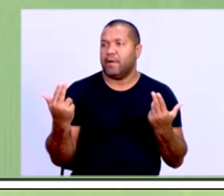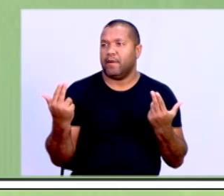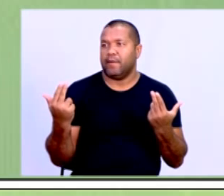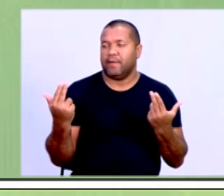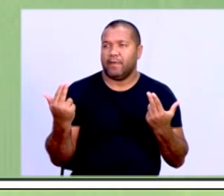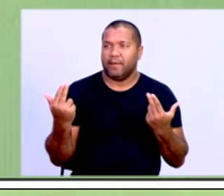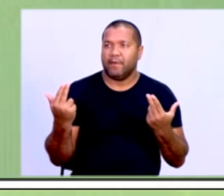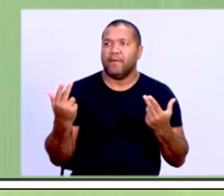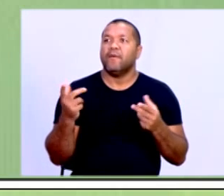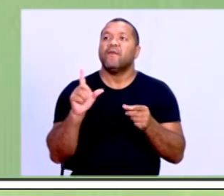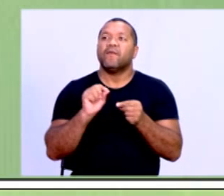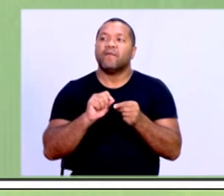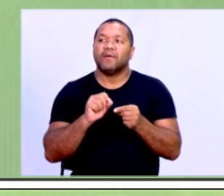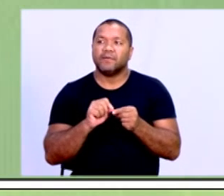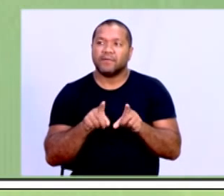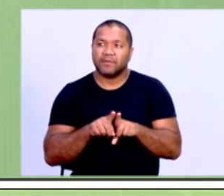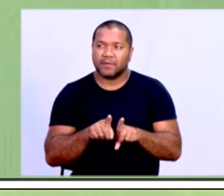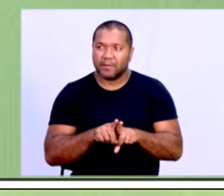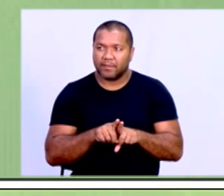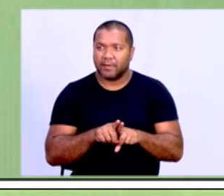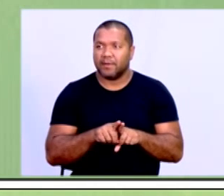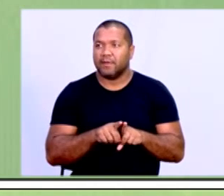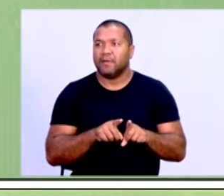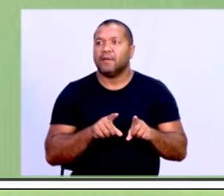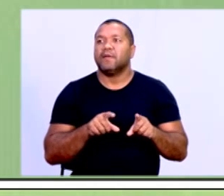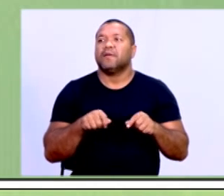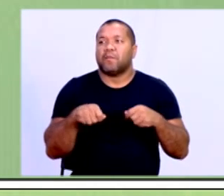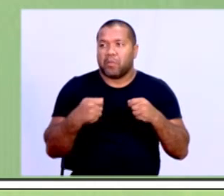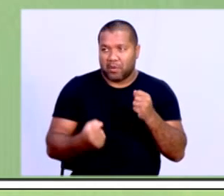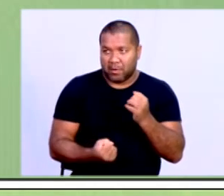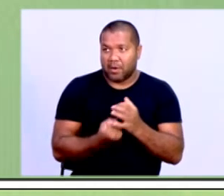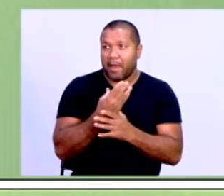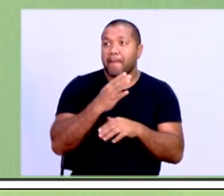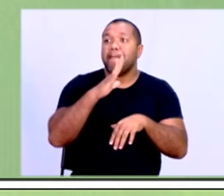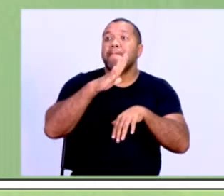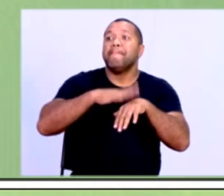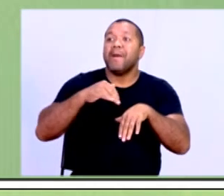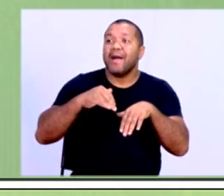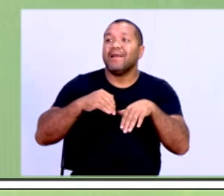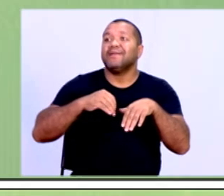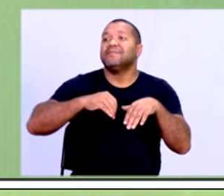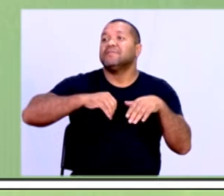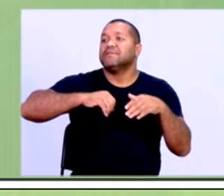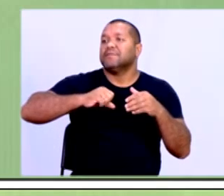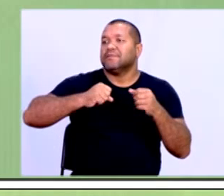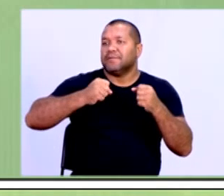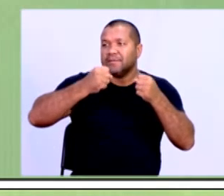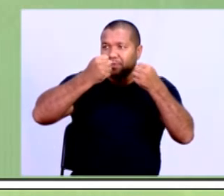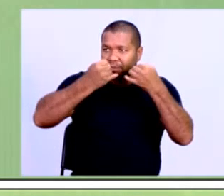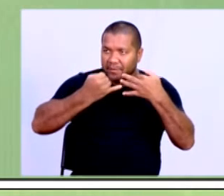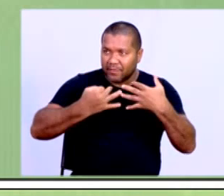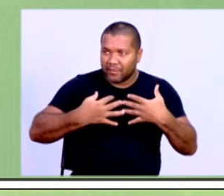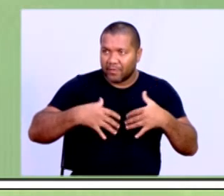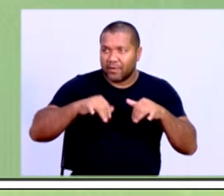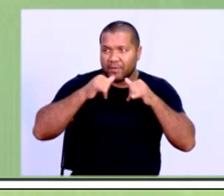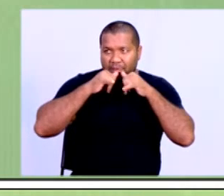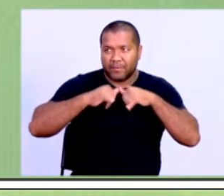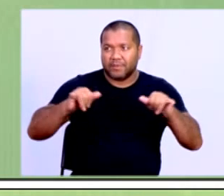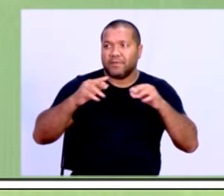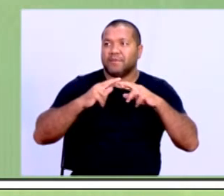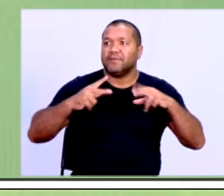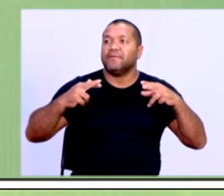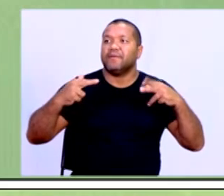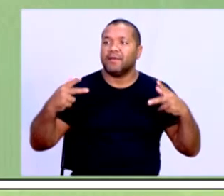principal. Fazendo também que eu posso criar mais atributos, que eu criei um